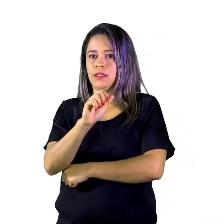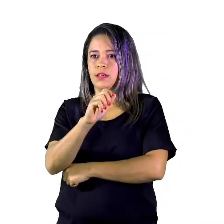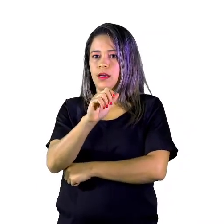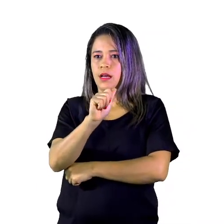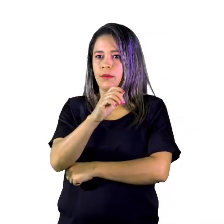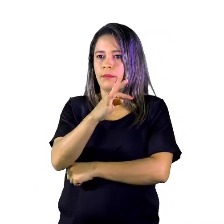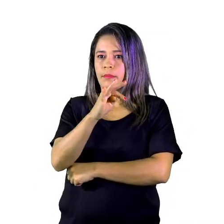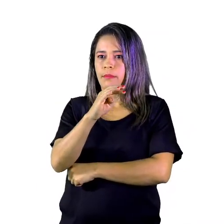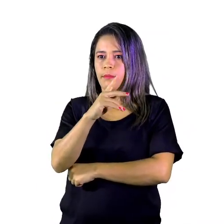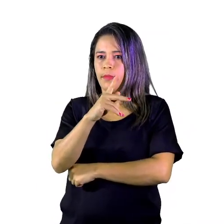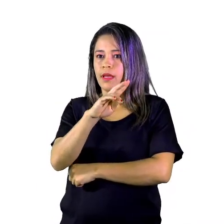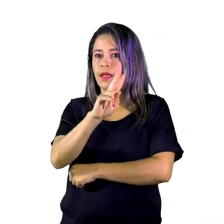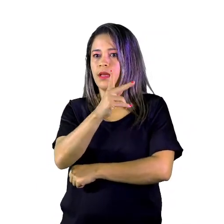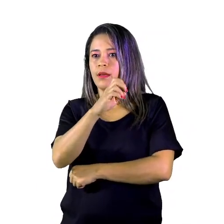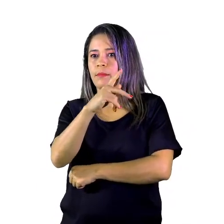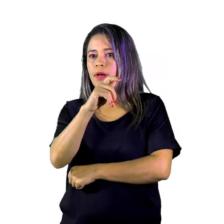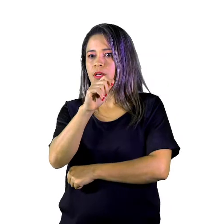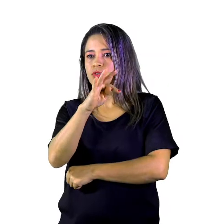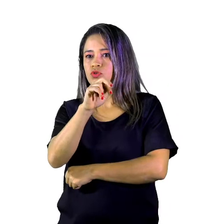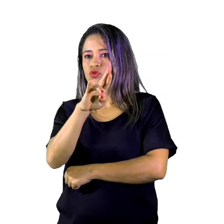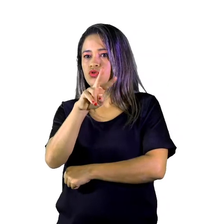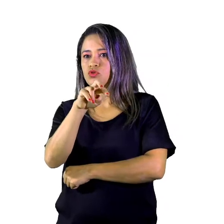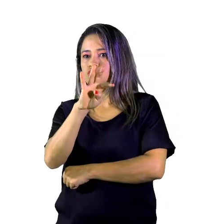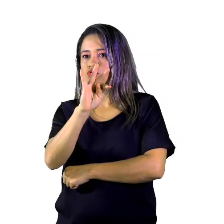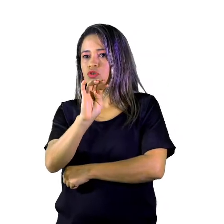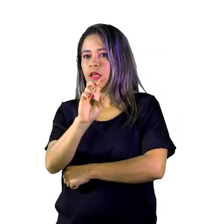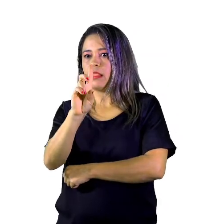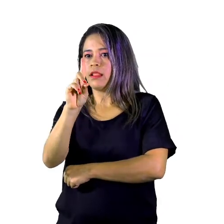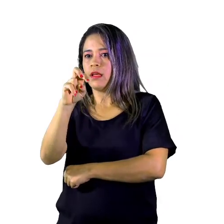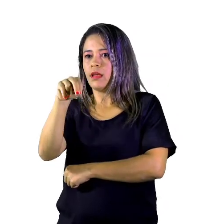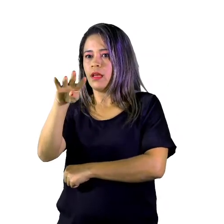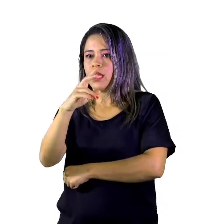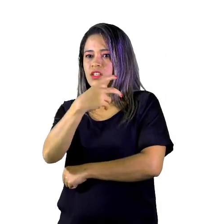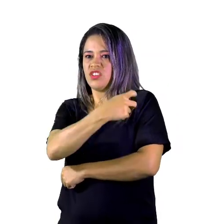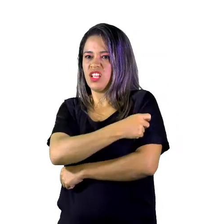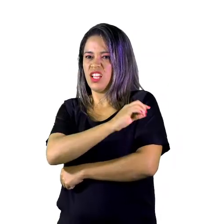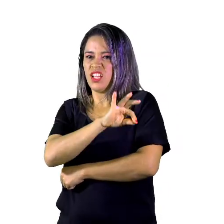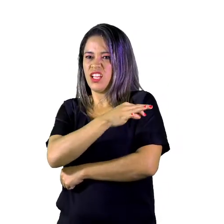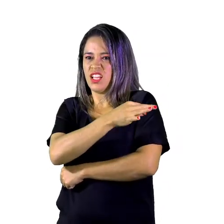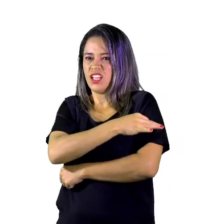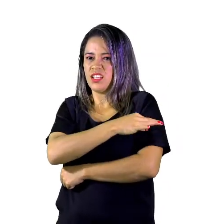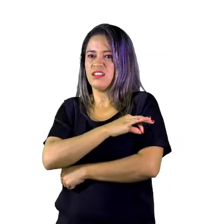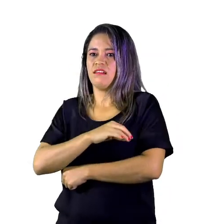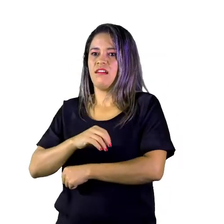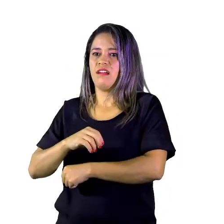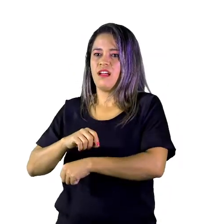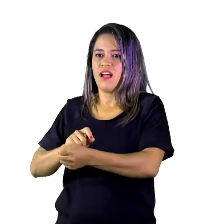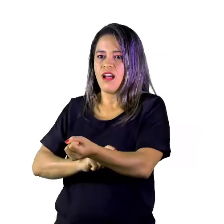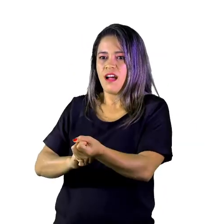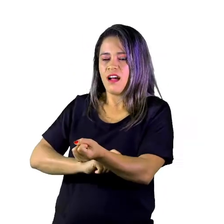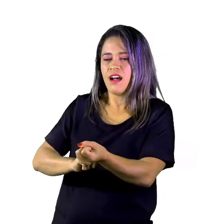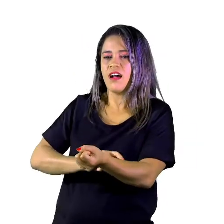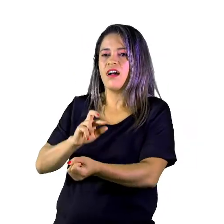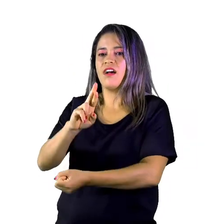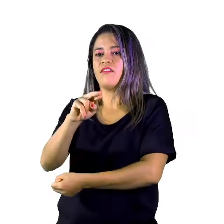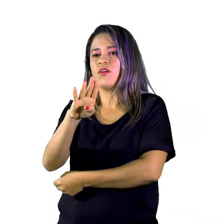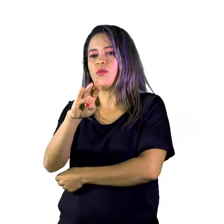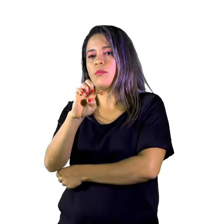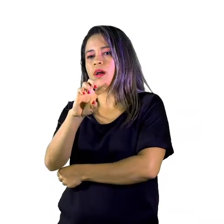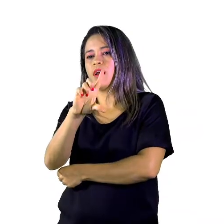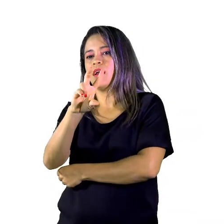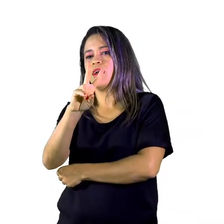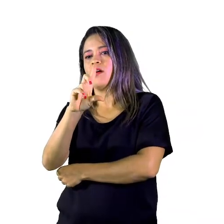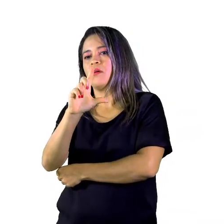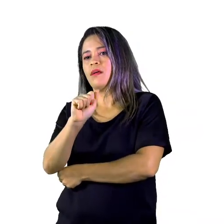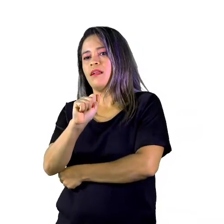febre amarela, o HPV, gripe resfriado, a herpes, a raiva, rubéola, sarampo,